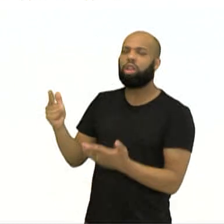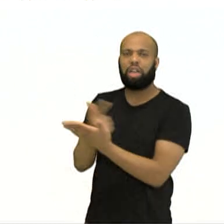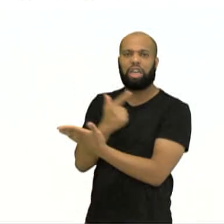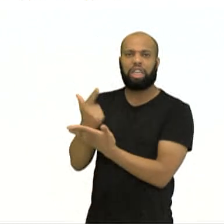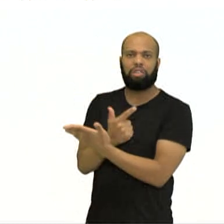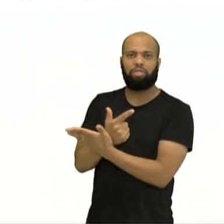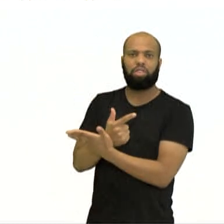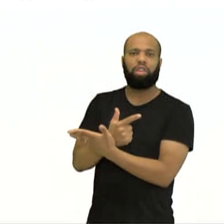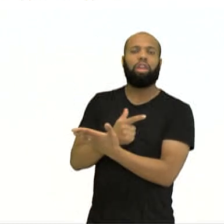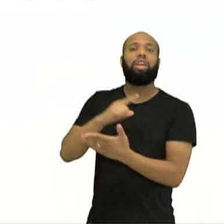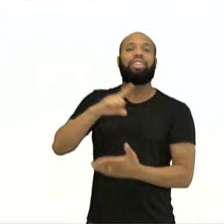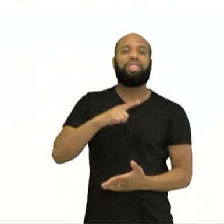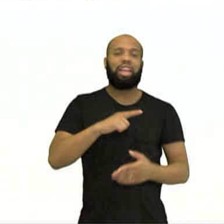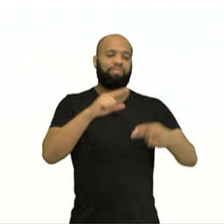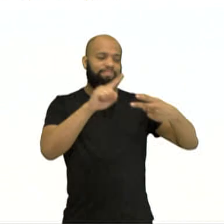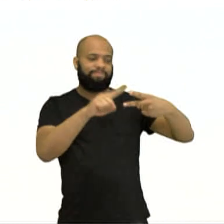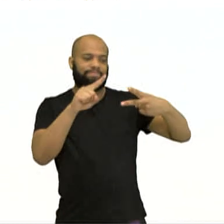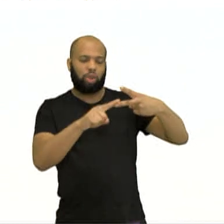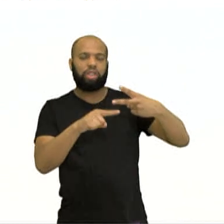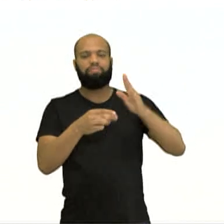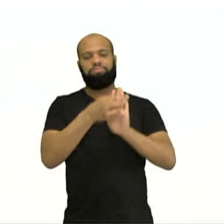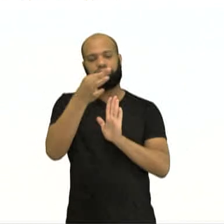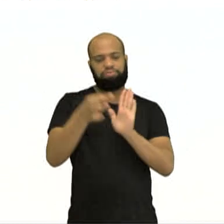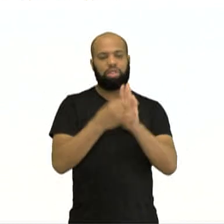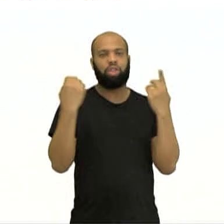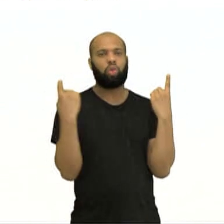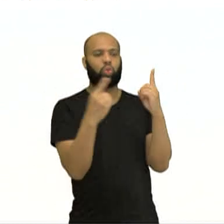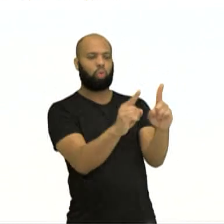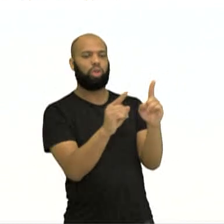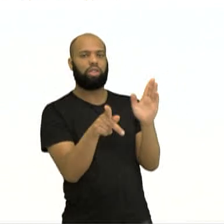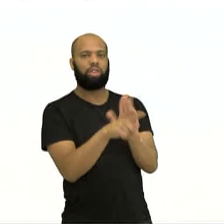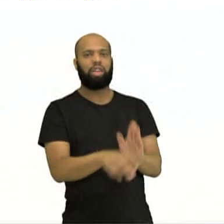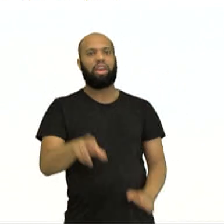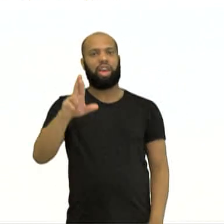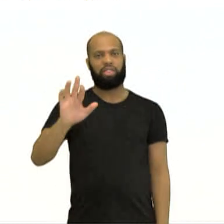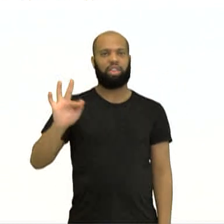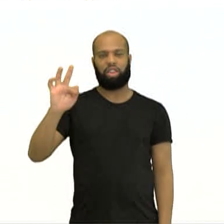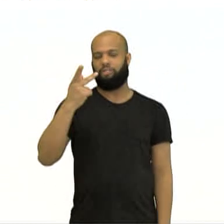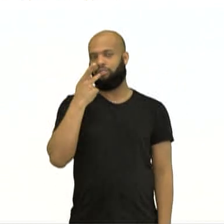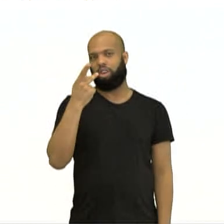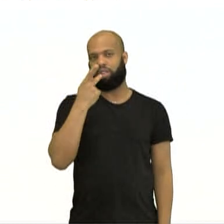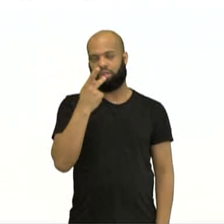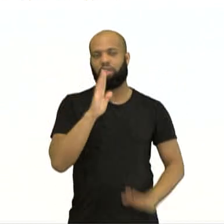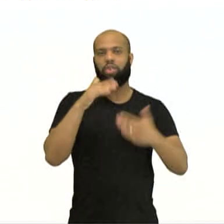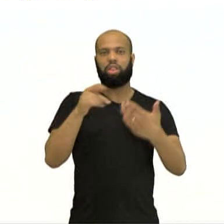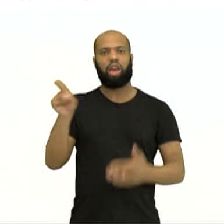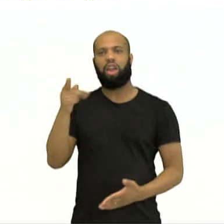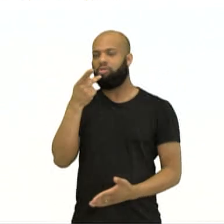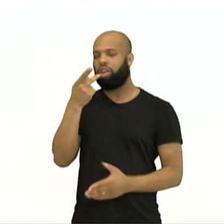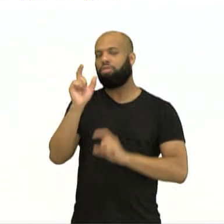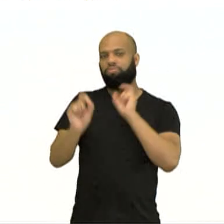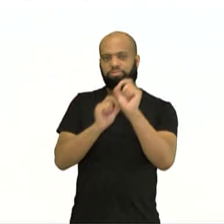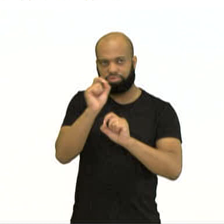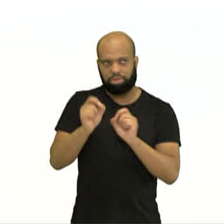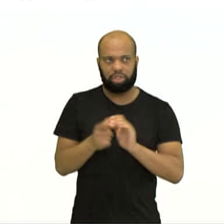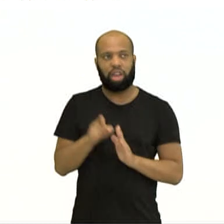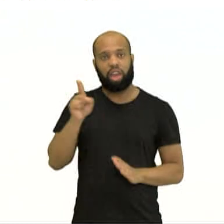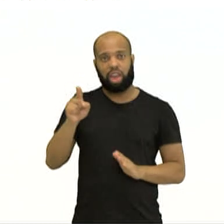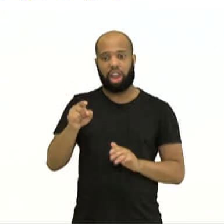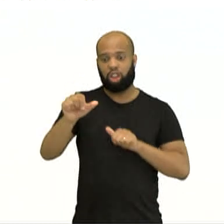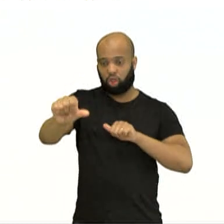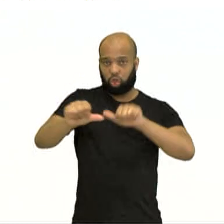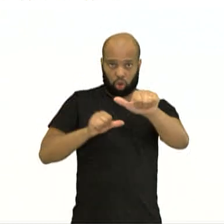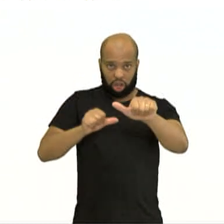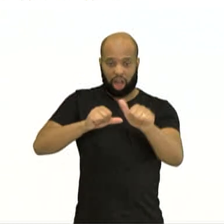que contradizem, o que a Receita Federal falou. Então ela está afirmando que ela trocava